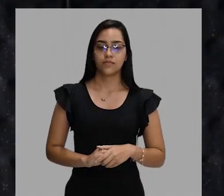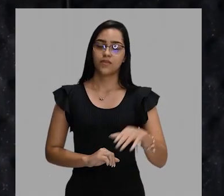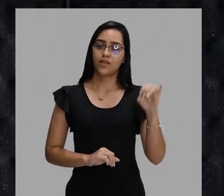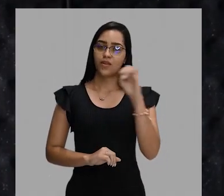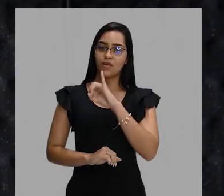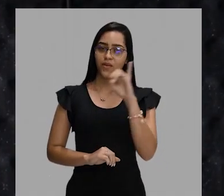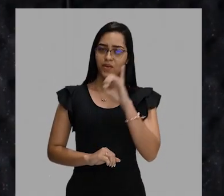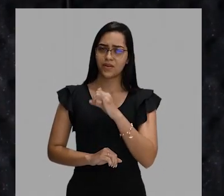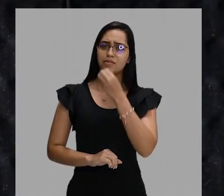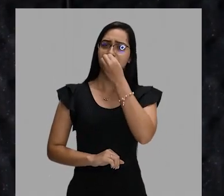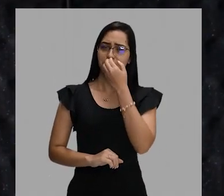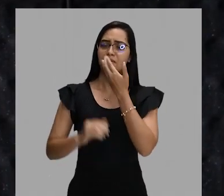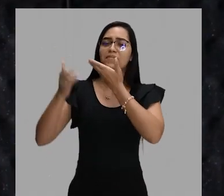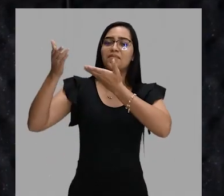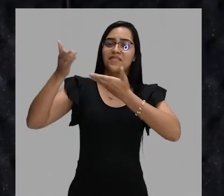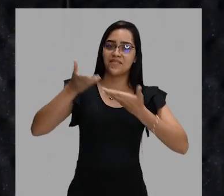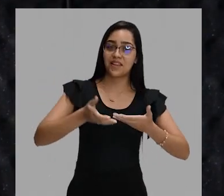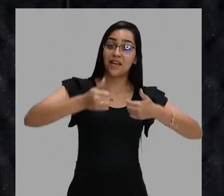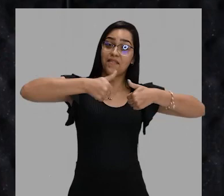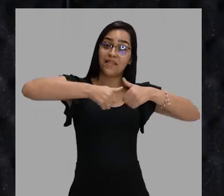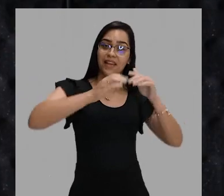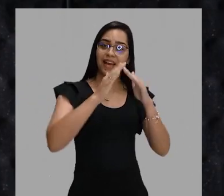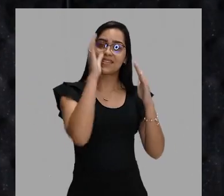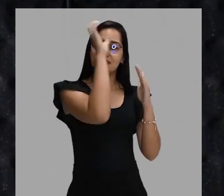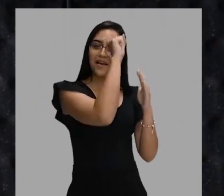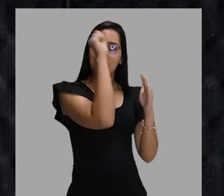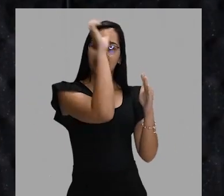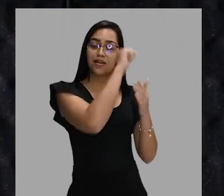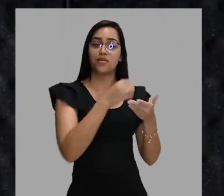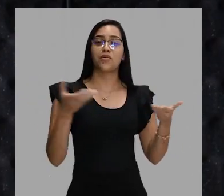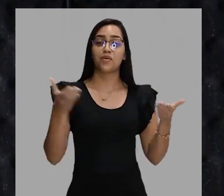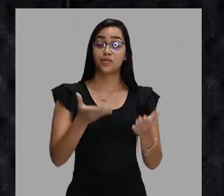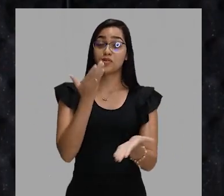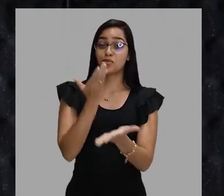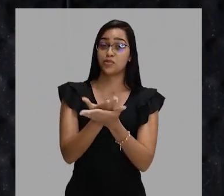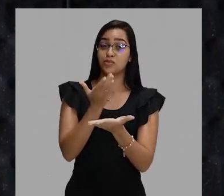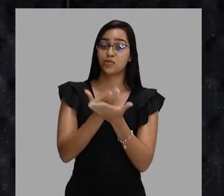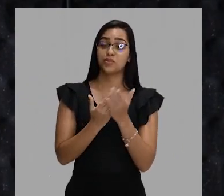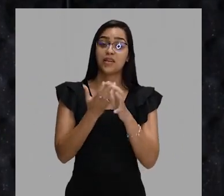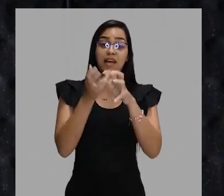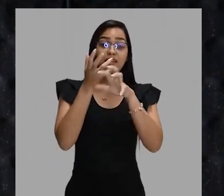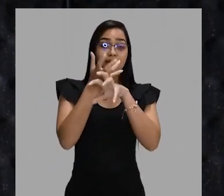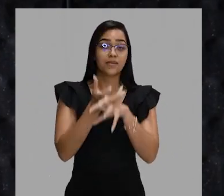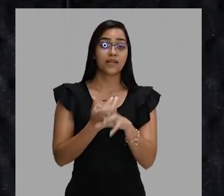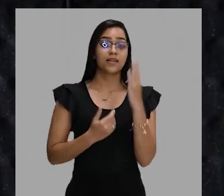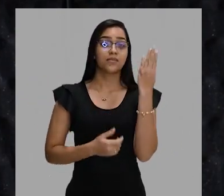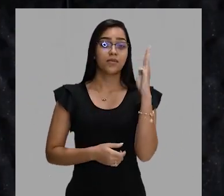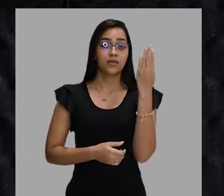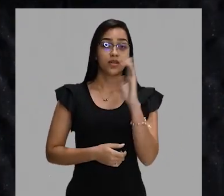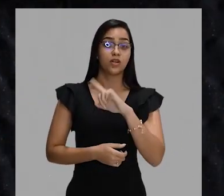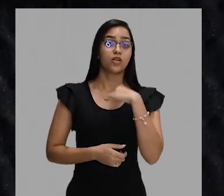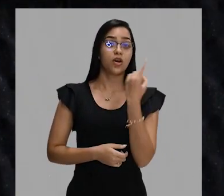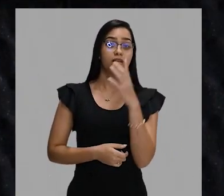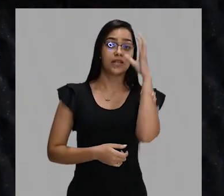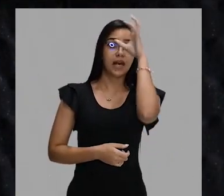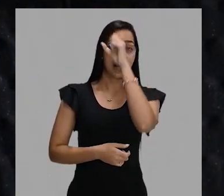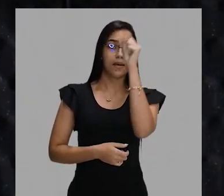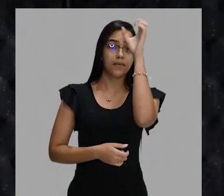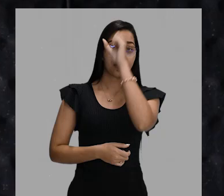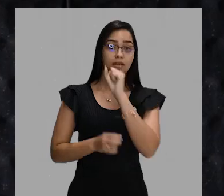Olá, querido aluno, sejam bem-vindos a mais um Fique em Casa Aprendendo. Hoje, na nossa aula de Biologia, nós vamos